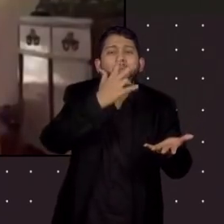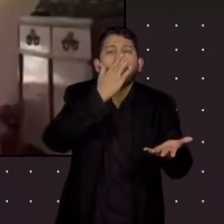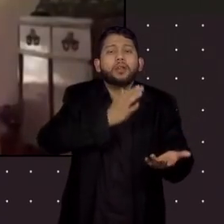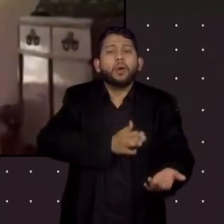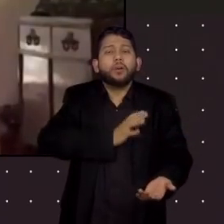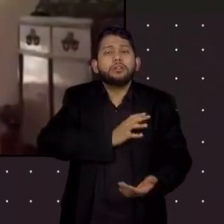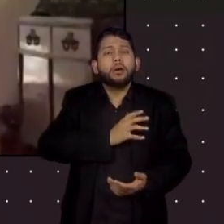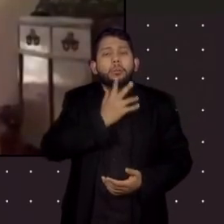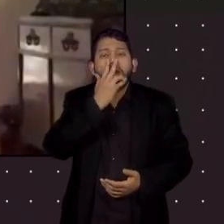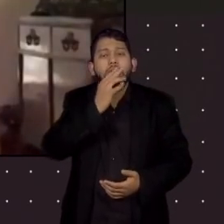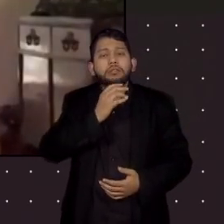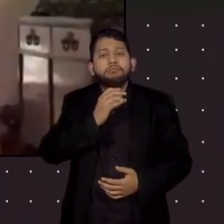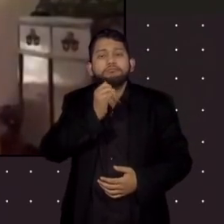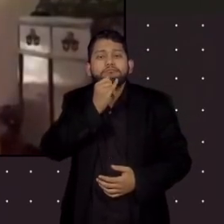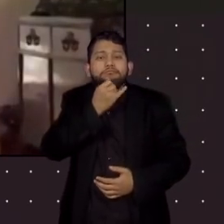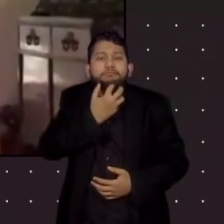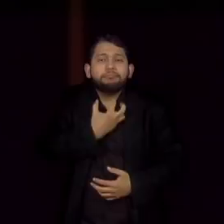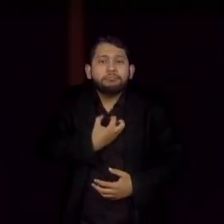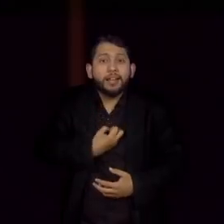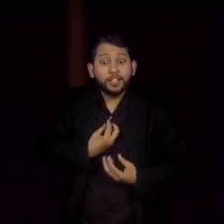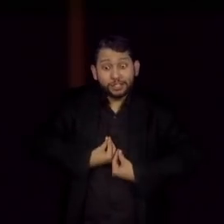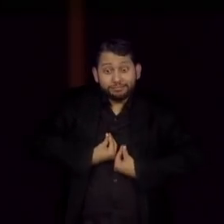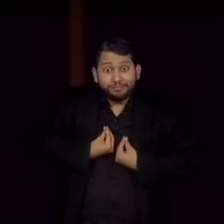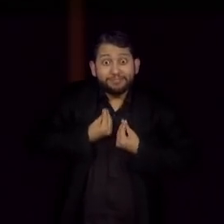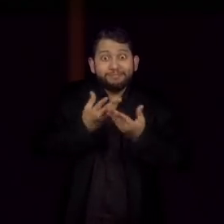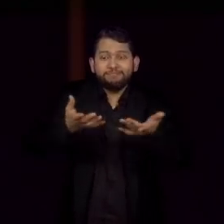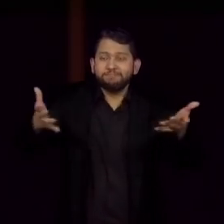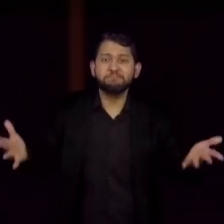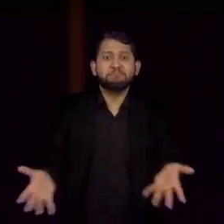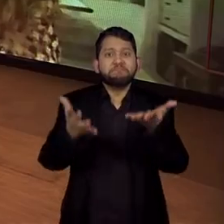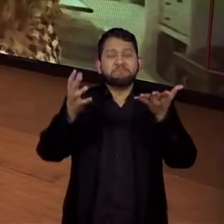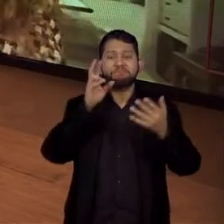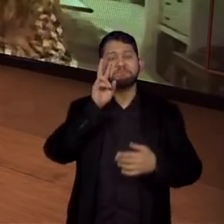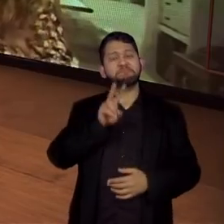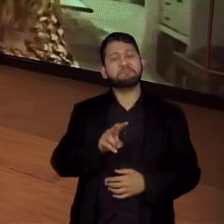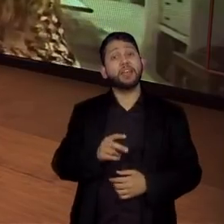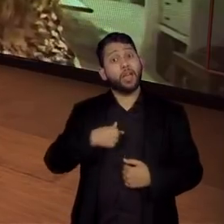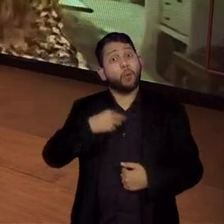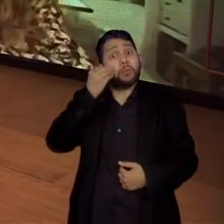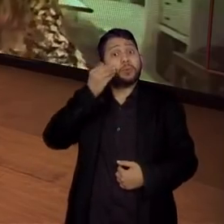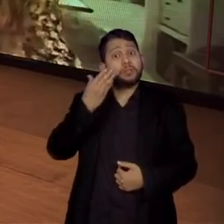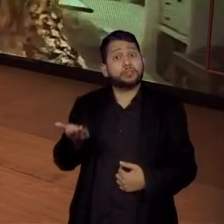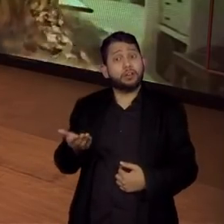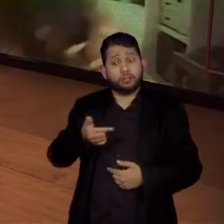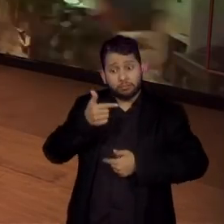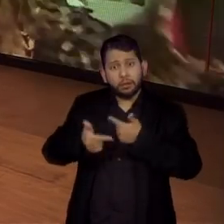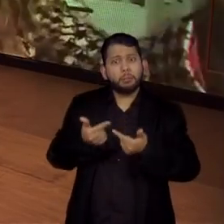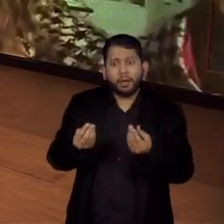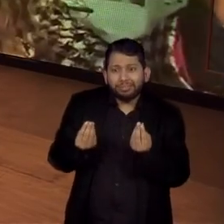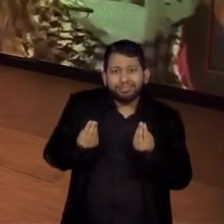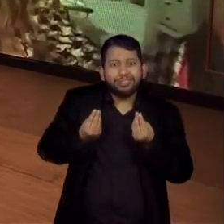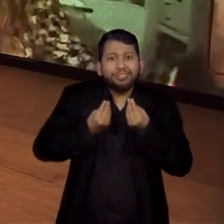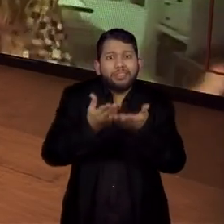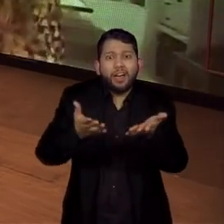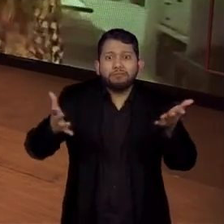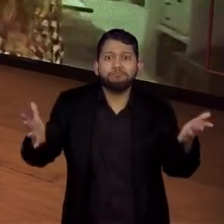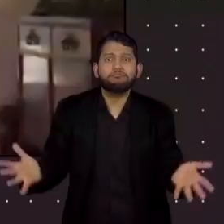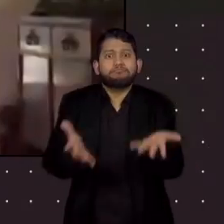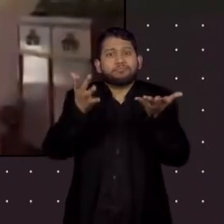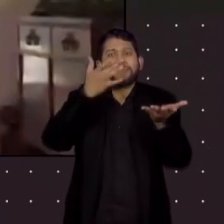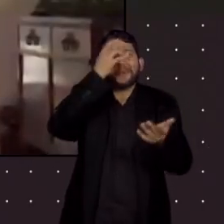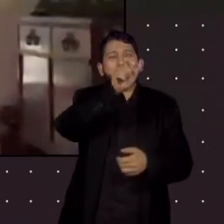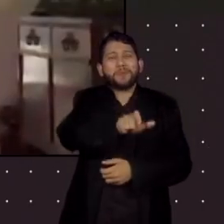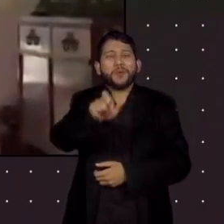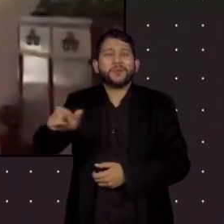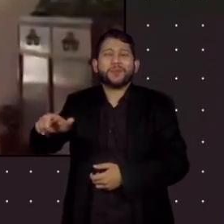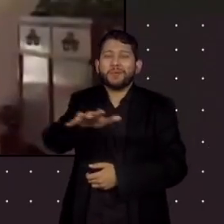né? Isso, eu fico muito feliz, muito agradecida de ter tido a oportunidade nessa vida de trazer um pouquinho disso para esse público